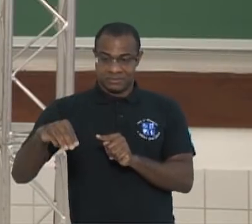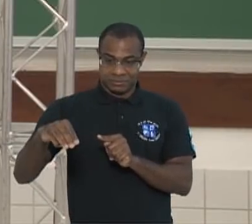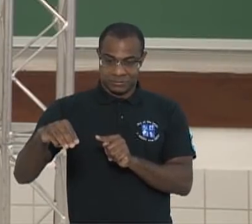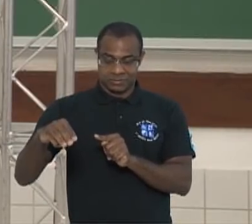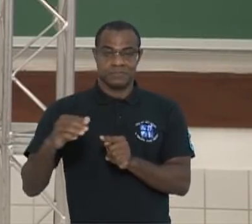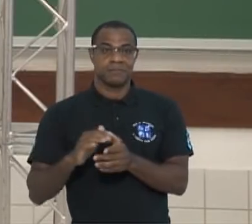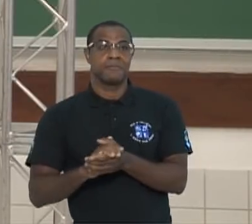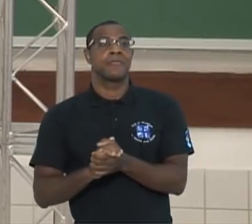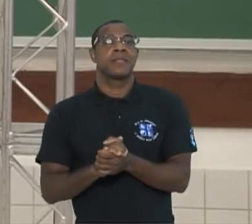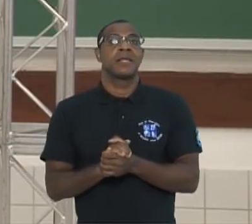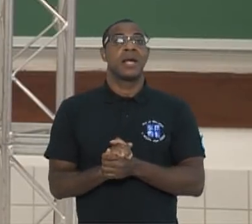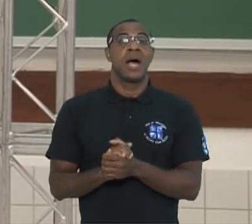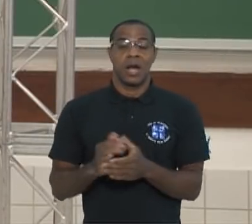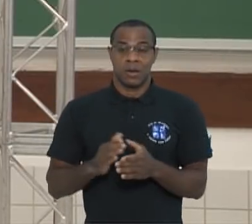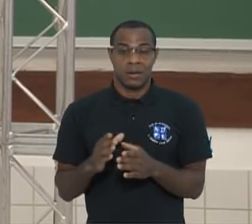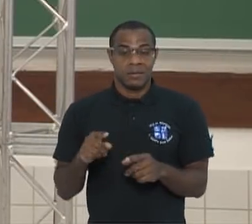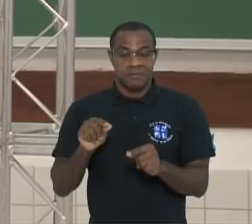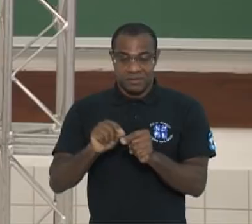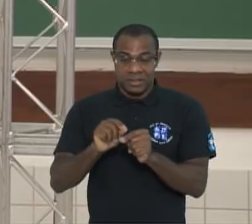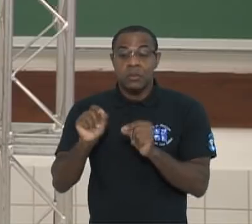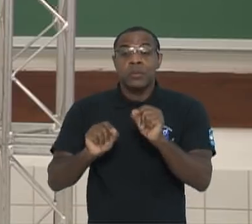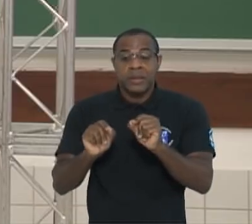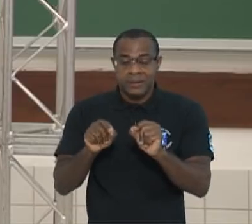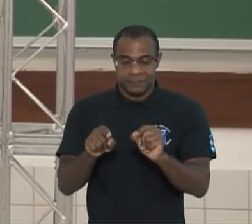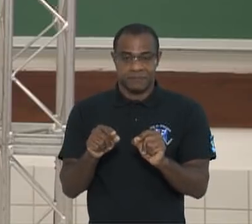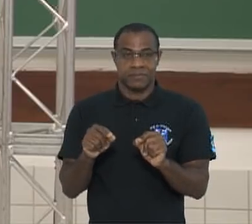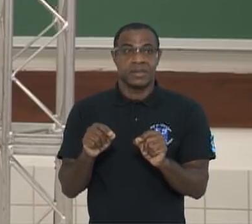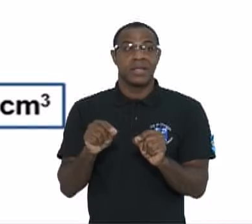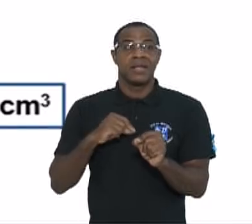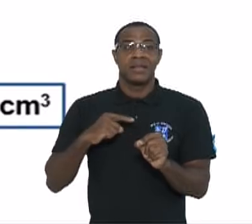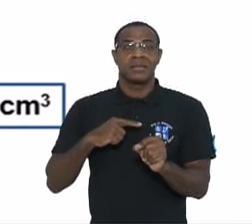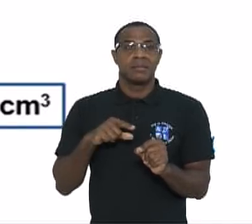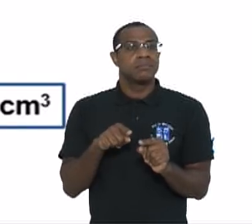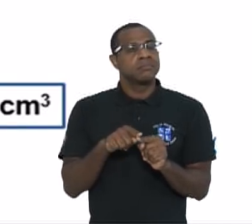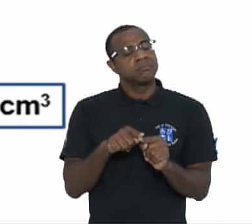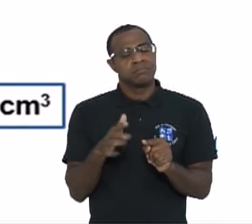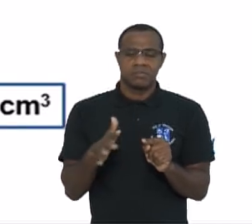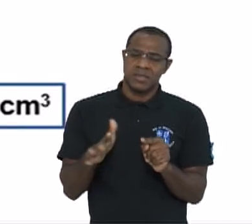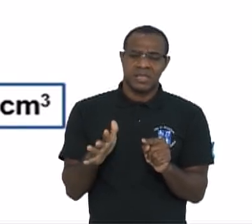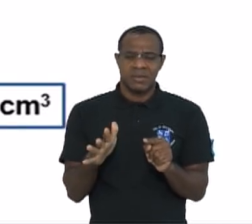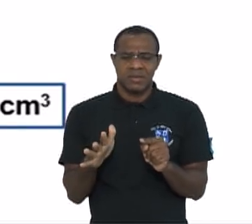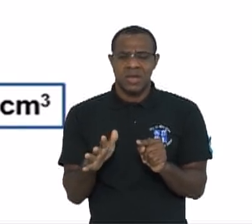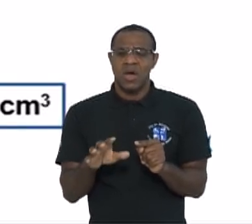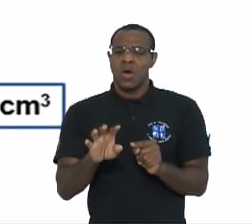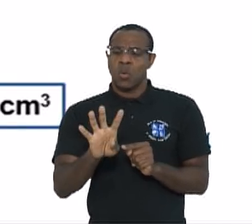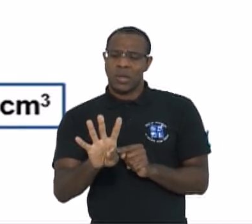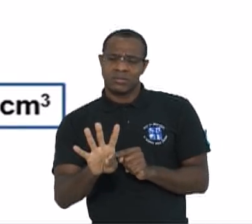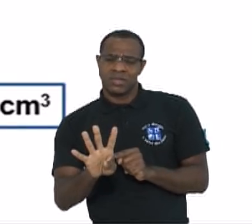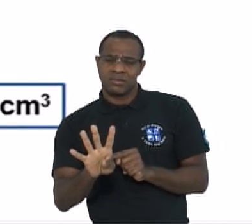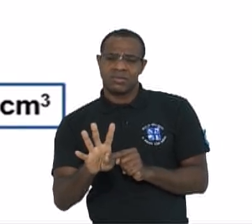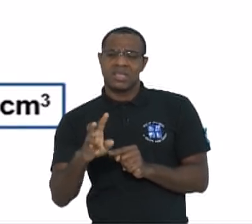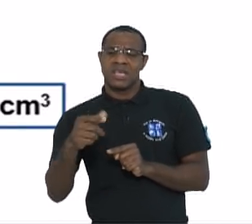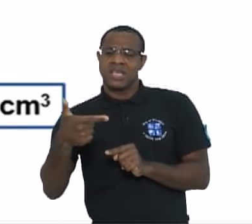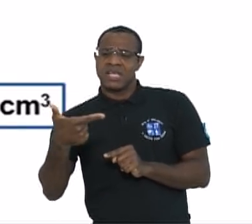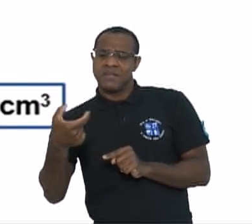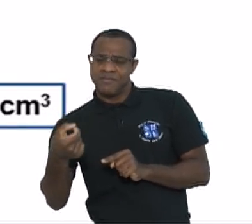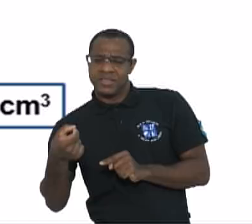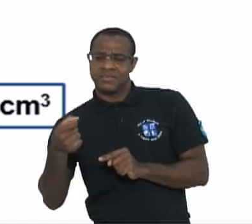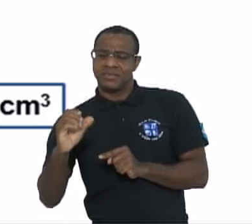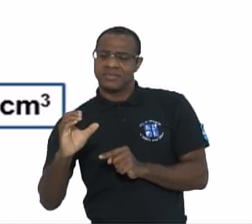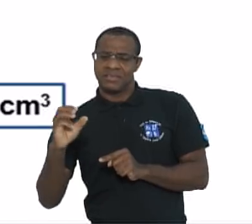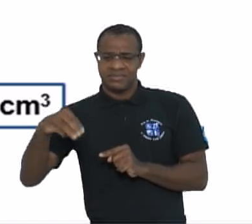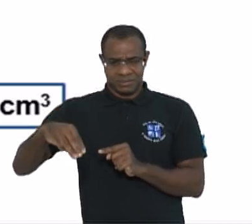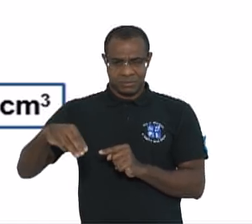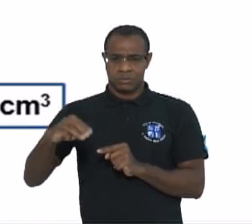dimensões desse paralelepípedo, né, nós vamos ter 420 centímetros cúbicos. Ambas